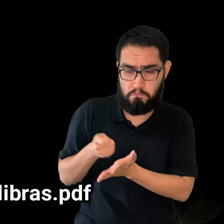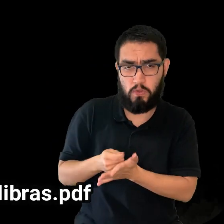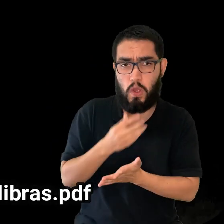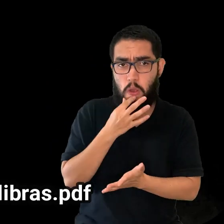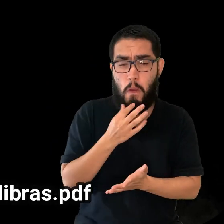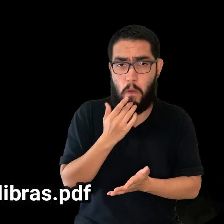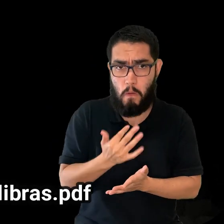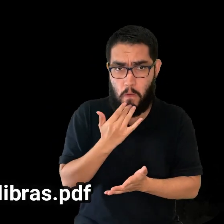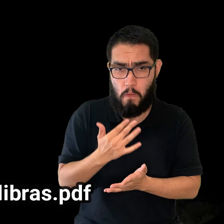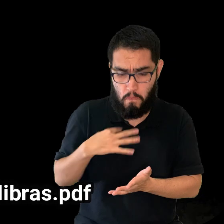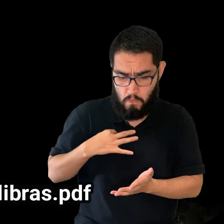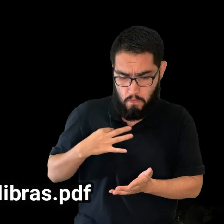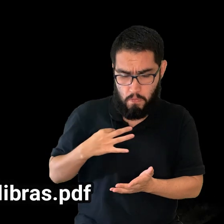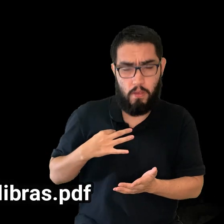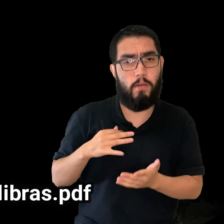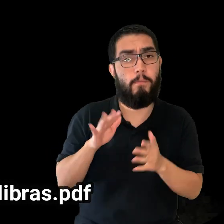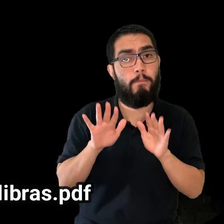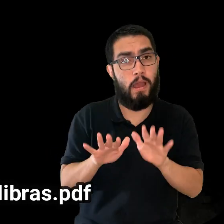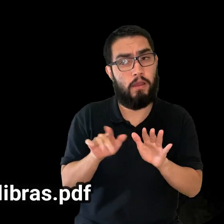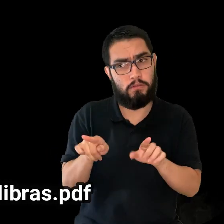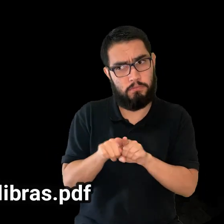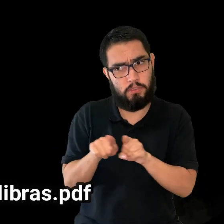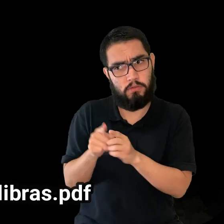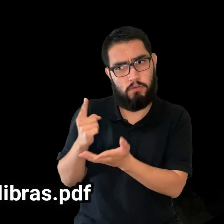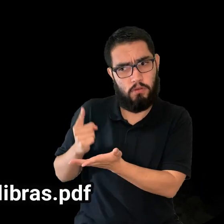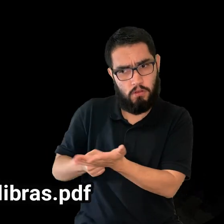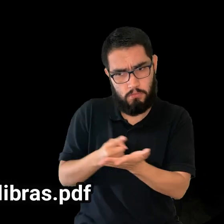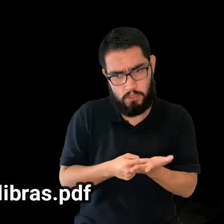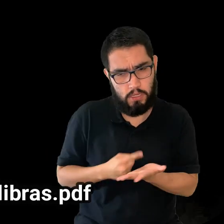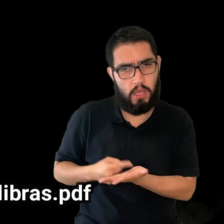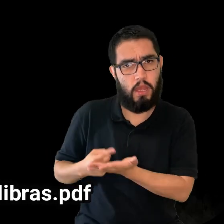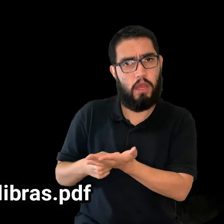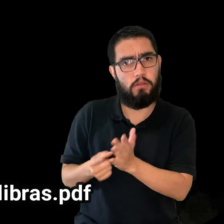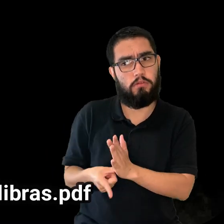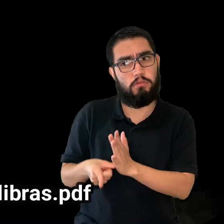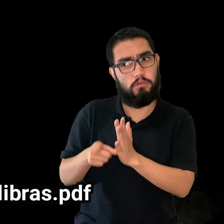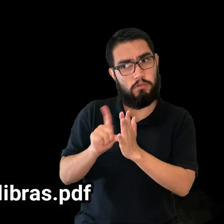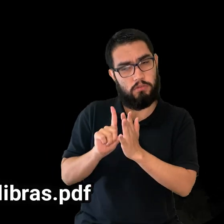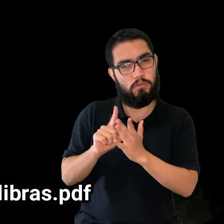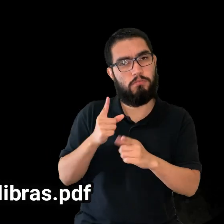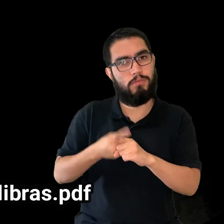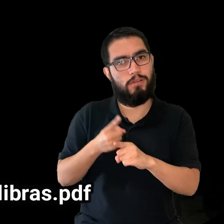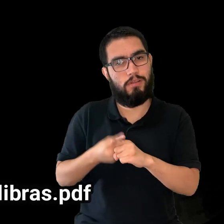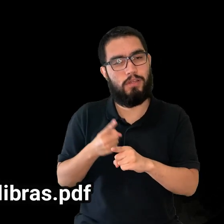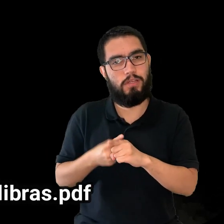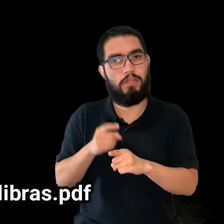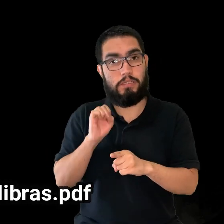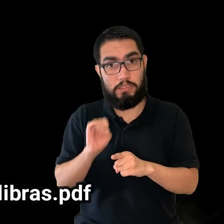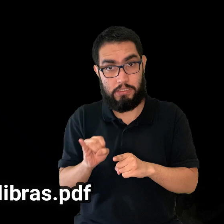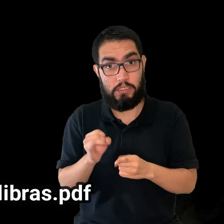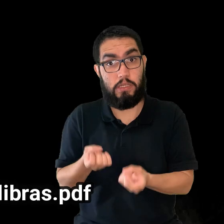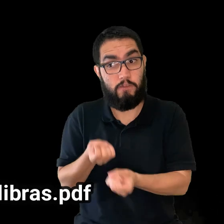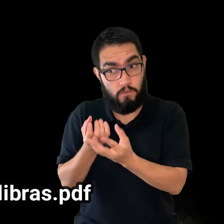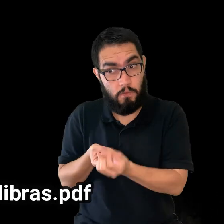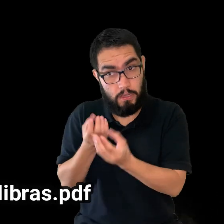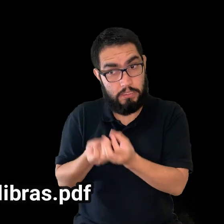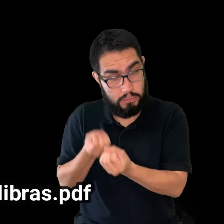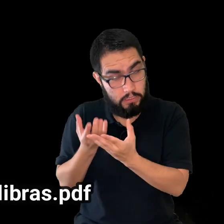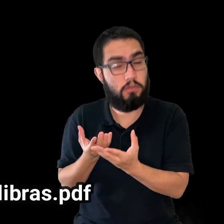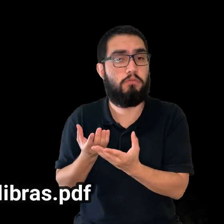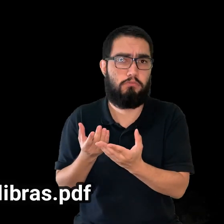mas você precisa também deixar claro para essa pessoa, combinado, né, tudo antecipadamente, porque muitas vezes se for com